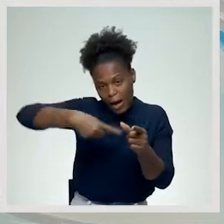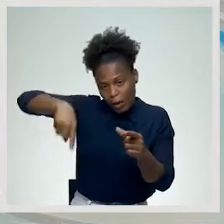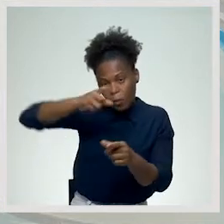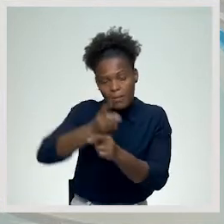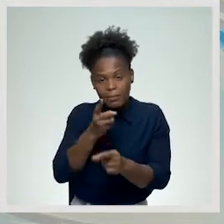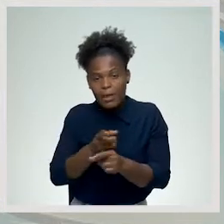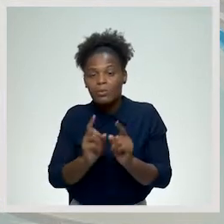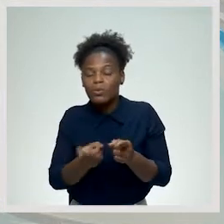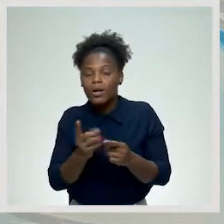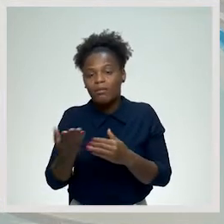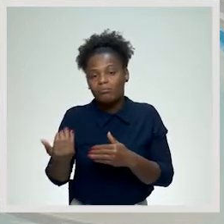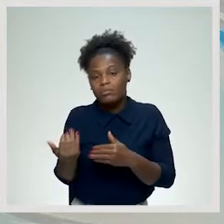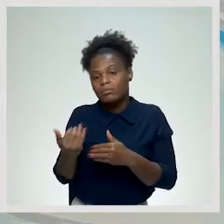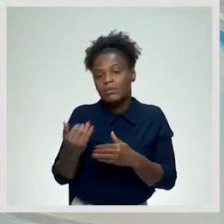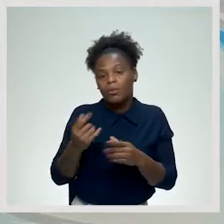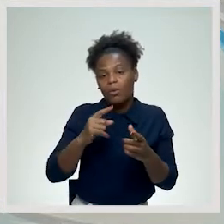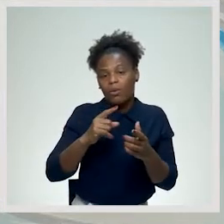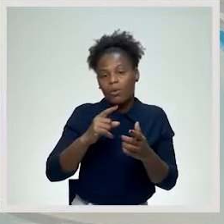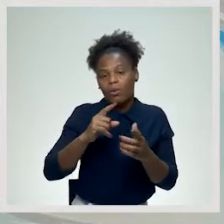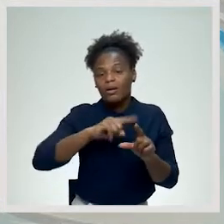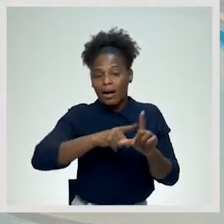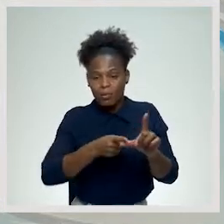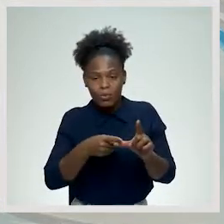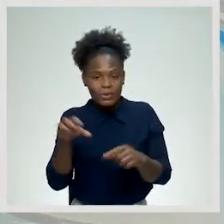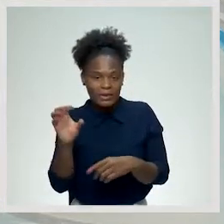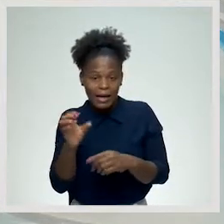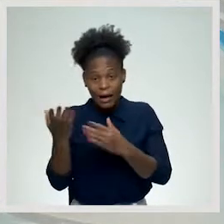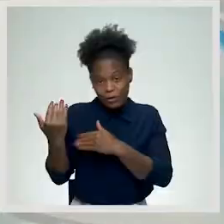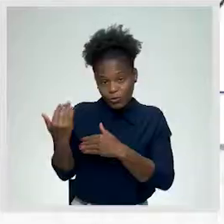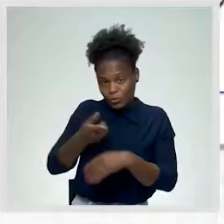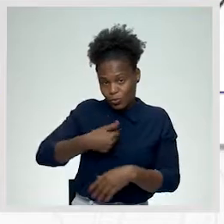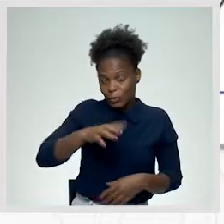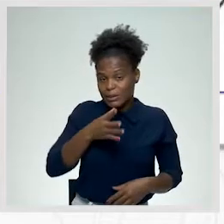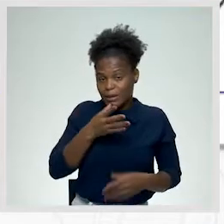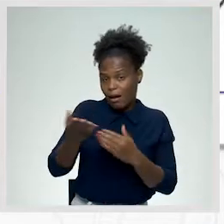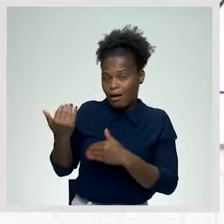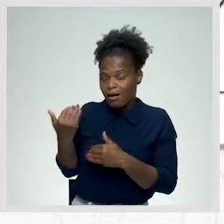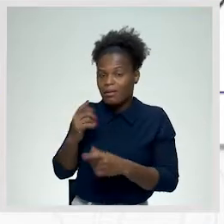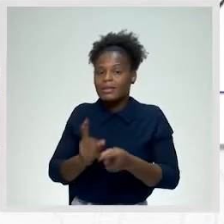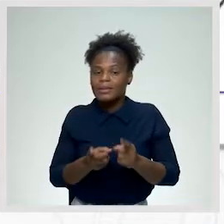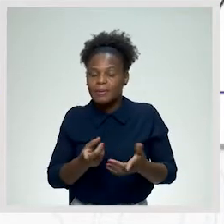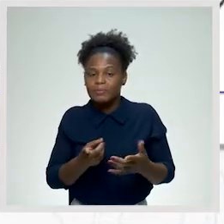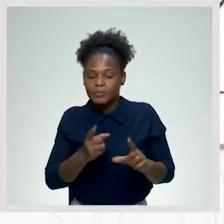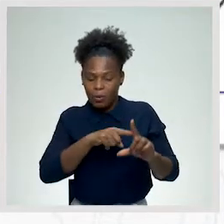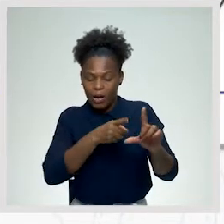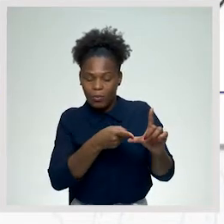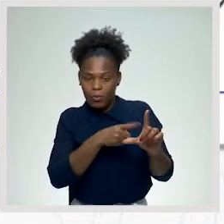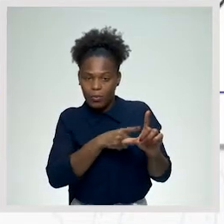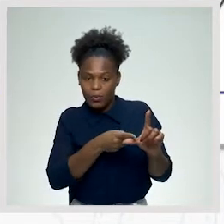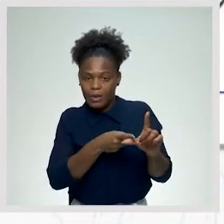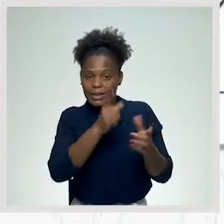correspondente que o ângulo C. Dissemos anteriormente que o